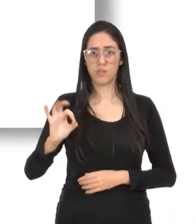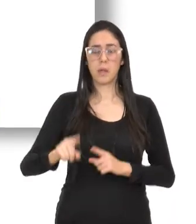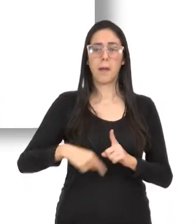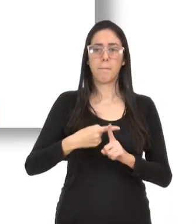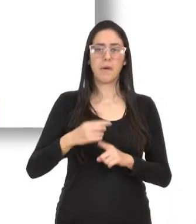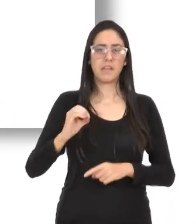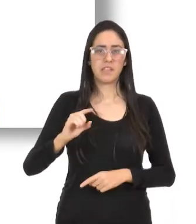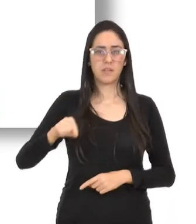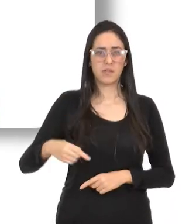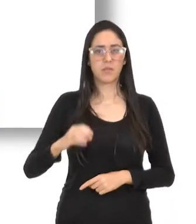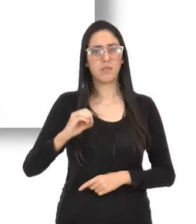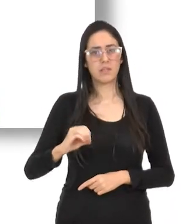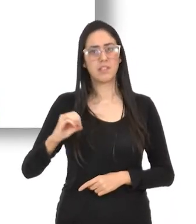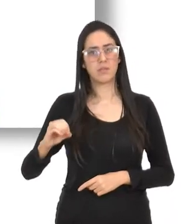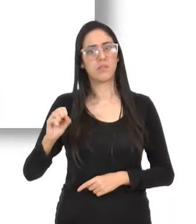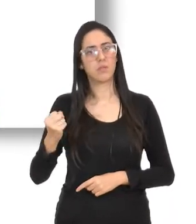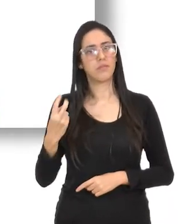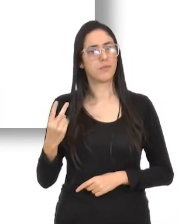mais